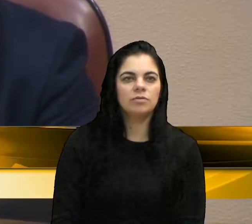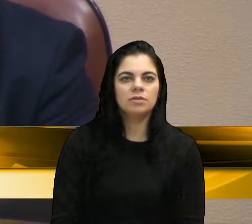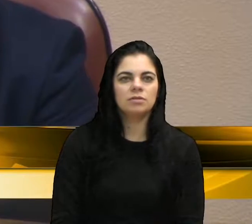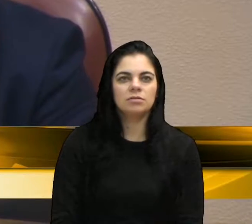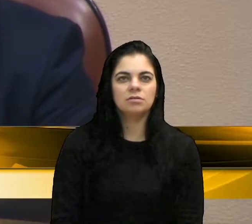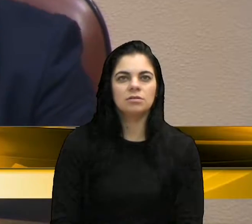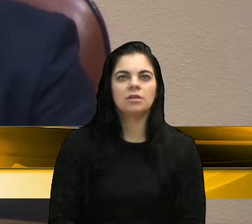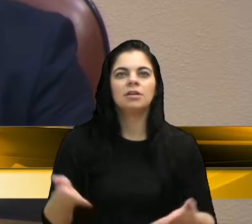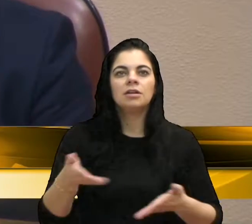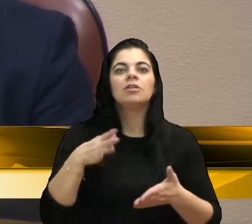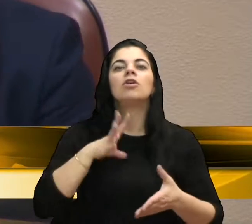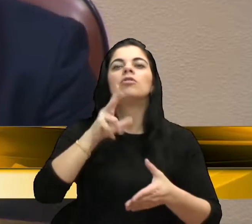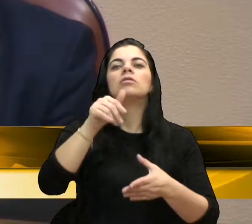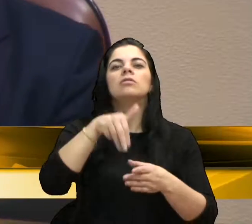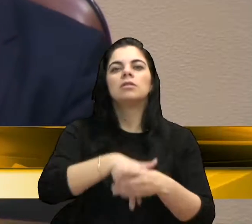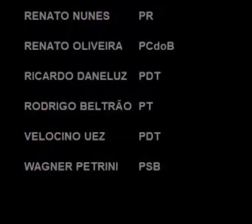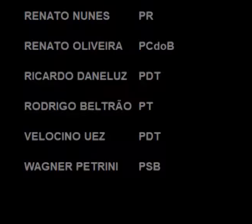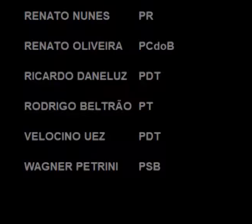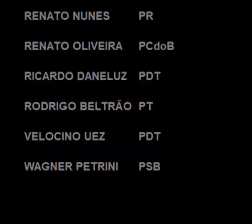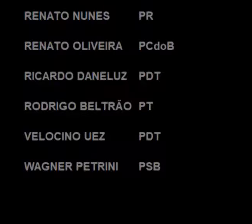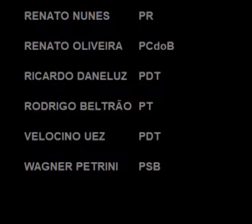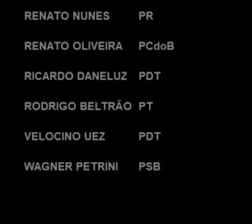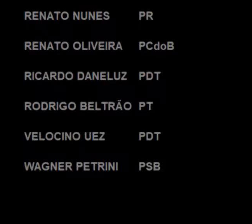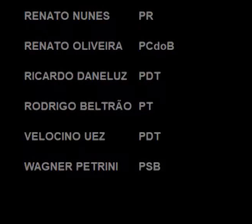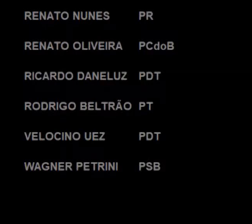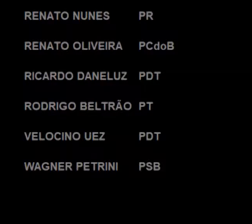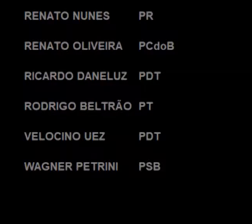Solicito aos vereadores que registrem seus votos.